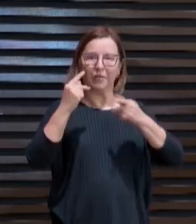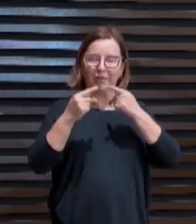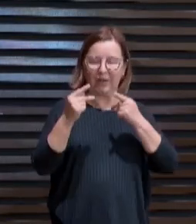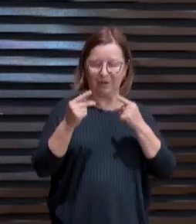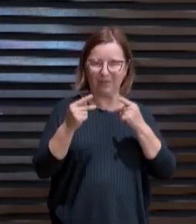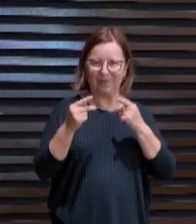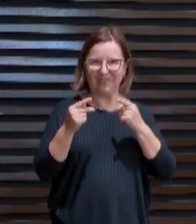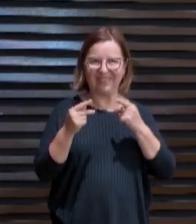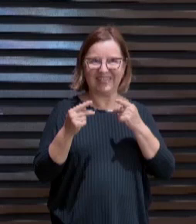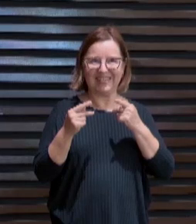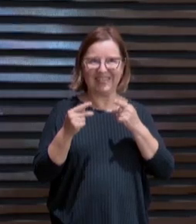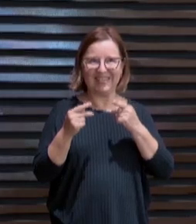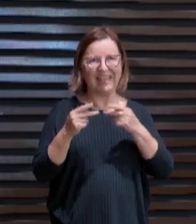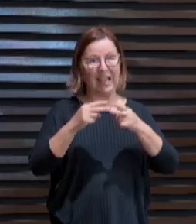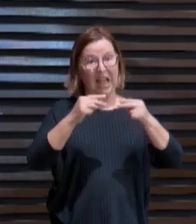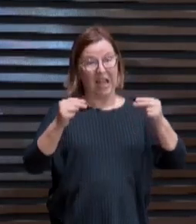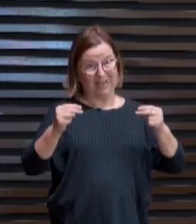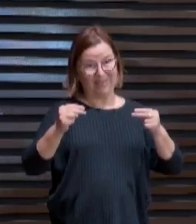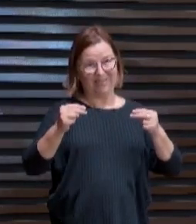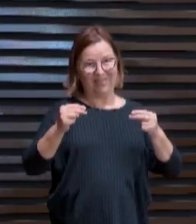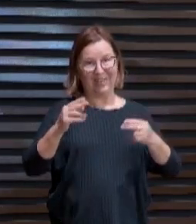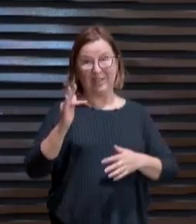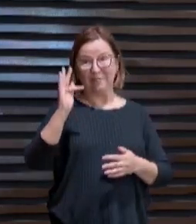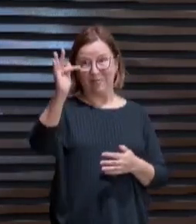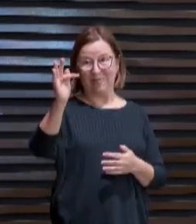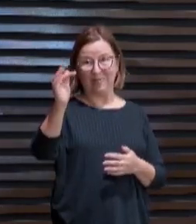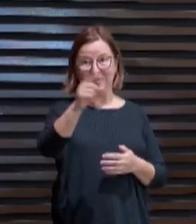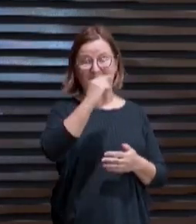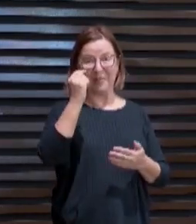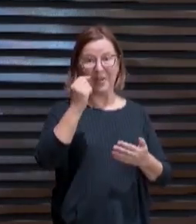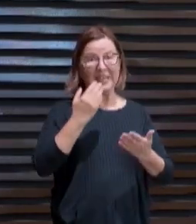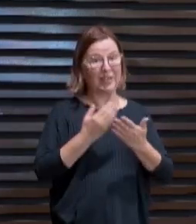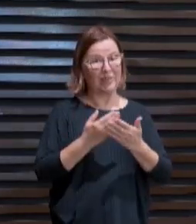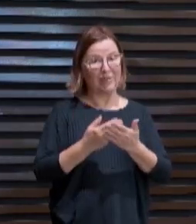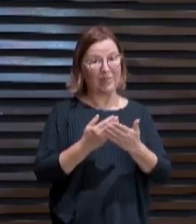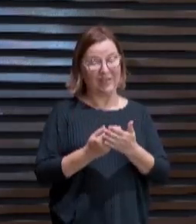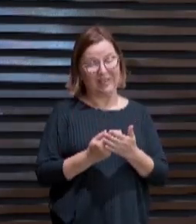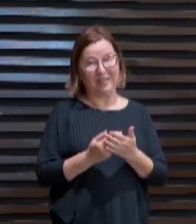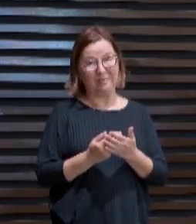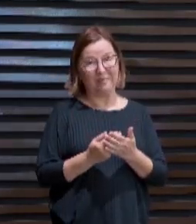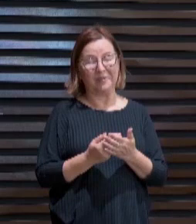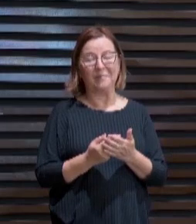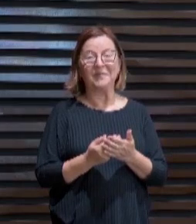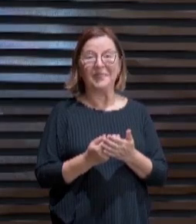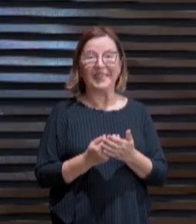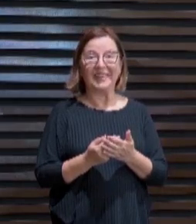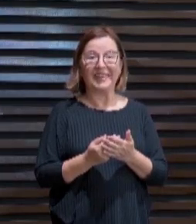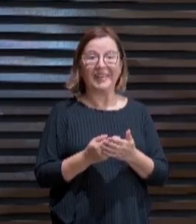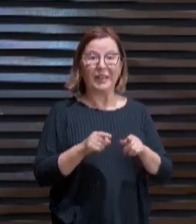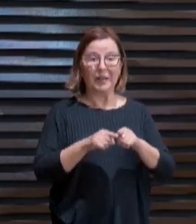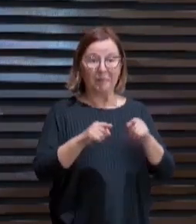gente estuda a lápis, né? Que aí se não tá, às vezes não era bem assim, então a gente... Mas eu entendo que esses livros, os livros